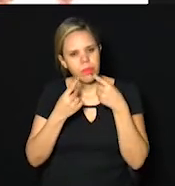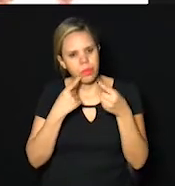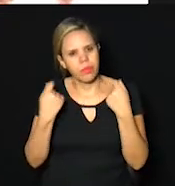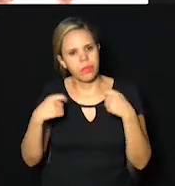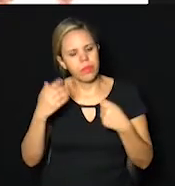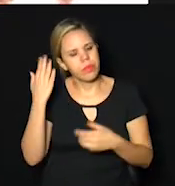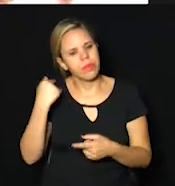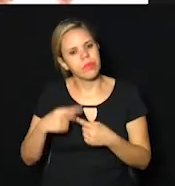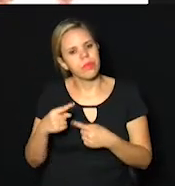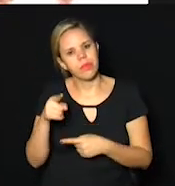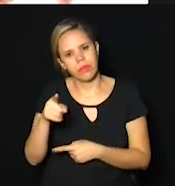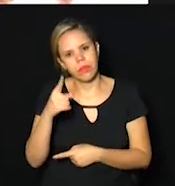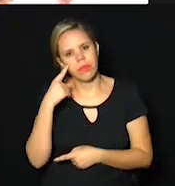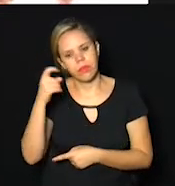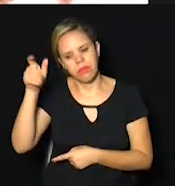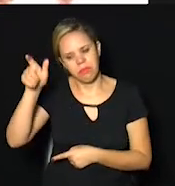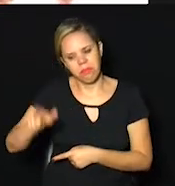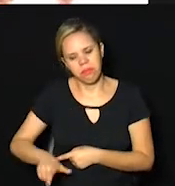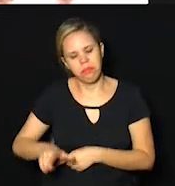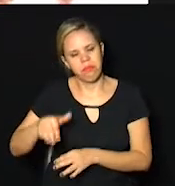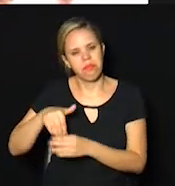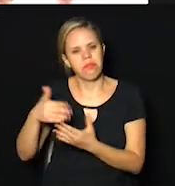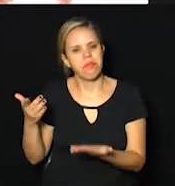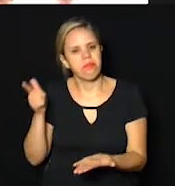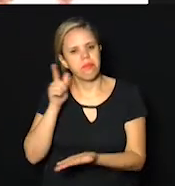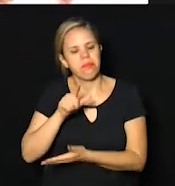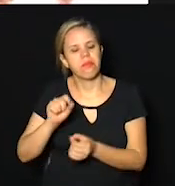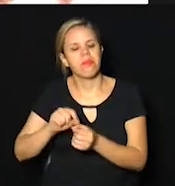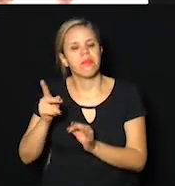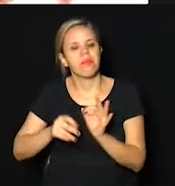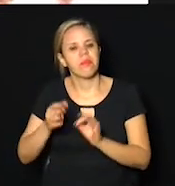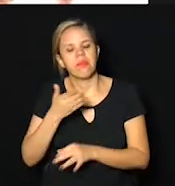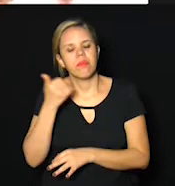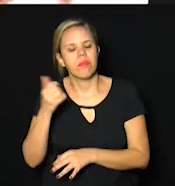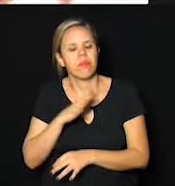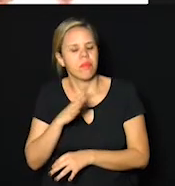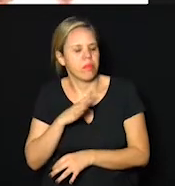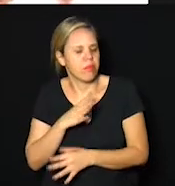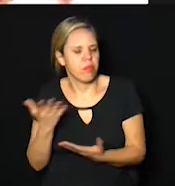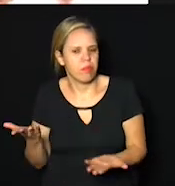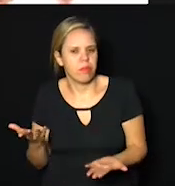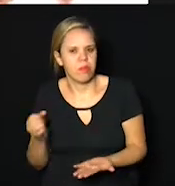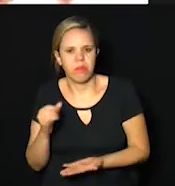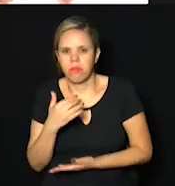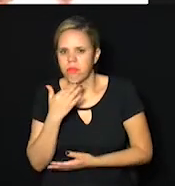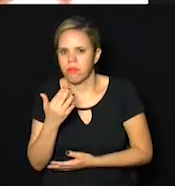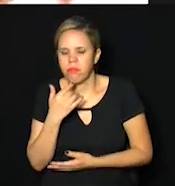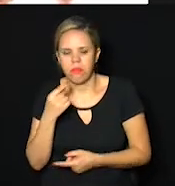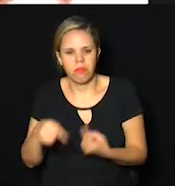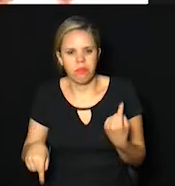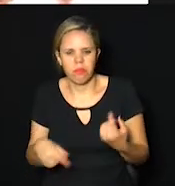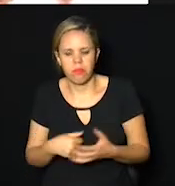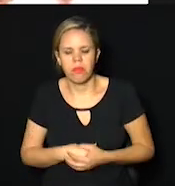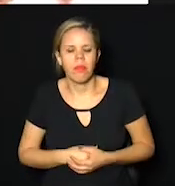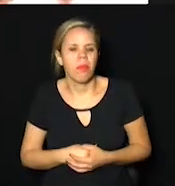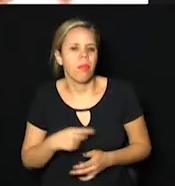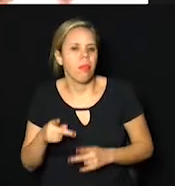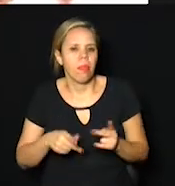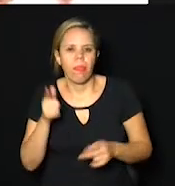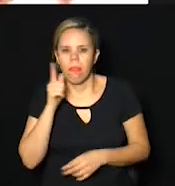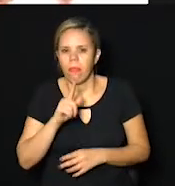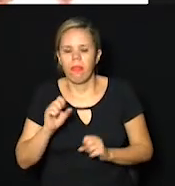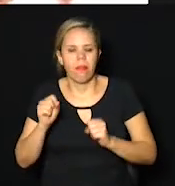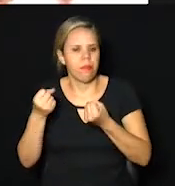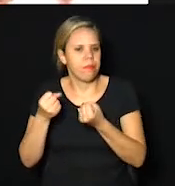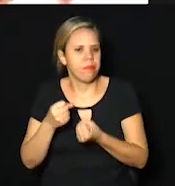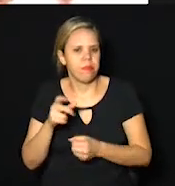por que você é interessante, por que você vai fazer algo melhor para a cidade. Senão, gente, não tem sentido. As pessoas não conseguem defender